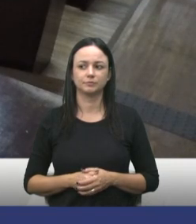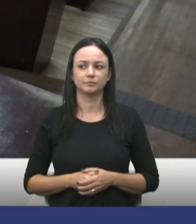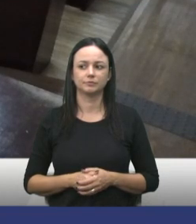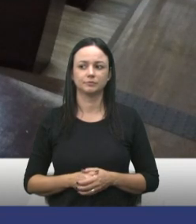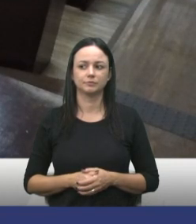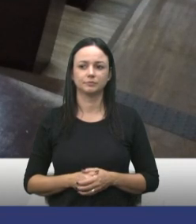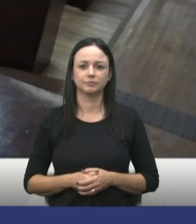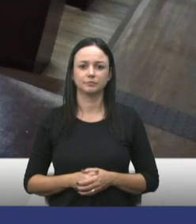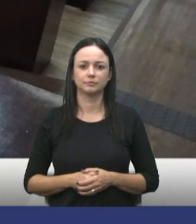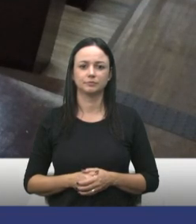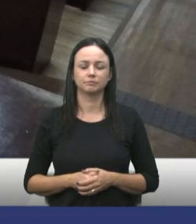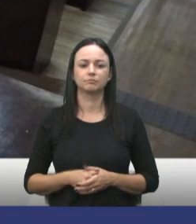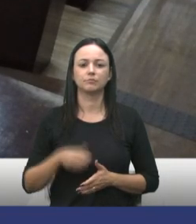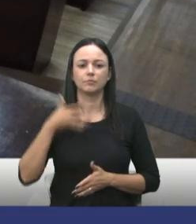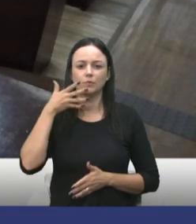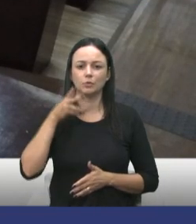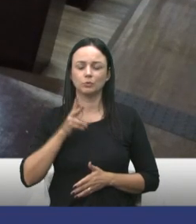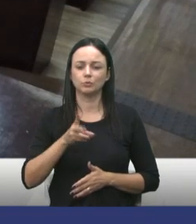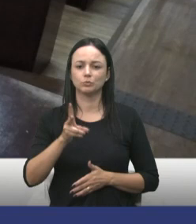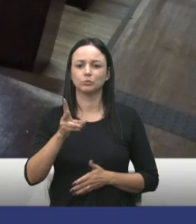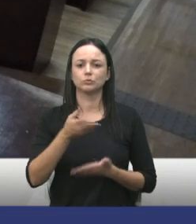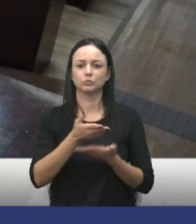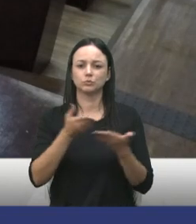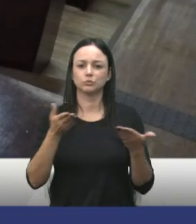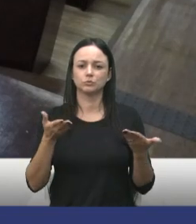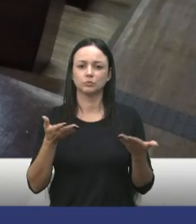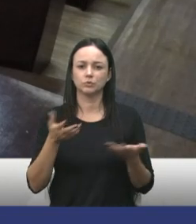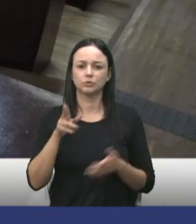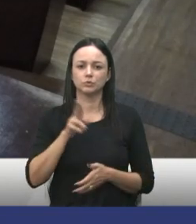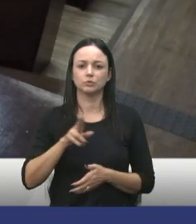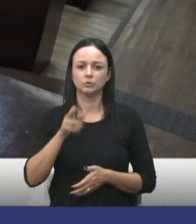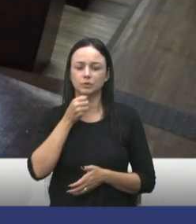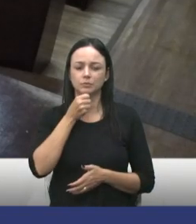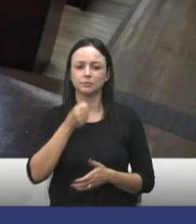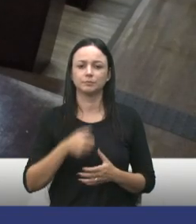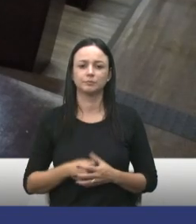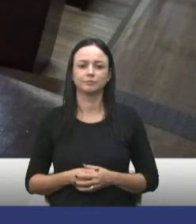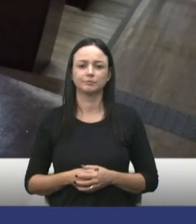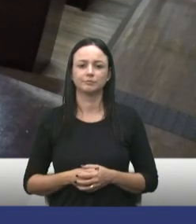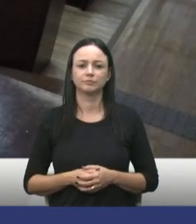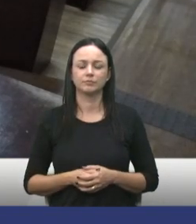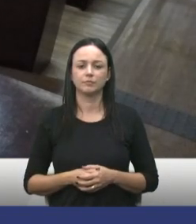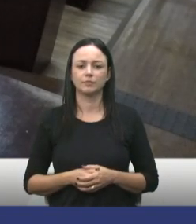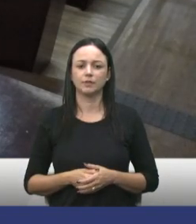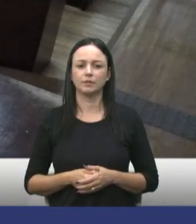A palavra continua aberta aí para os demais que quiserem fazer uso.